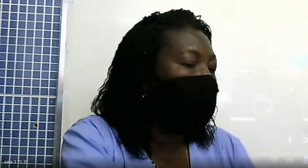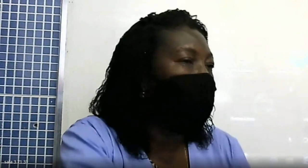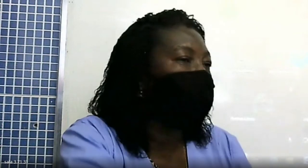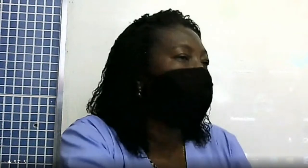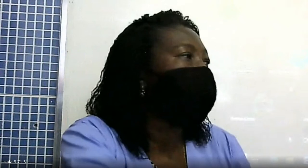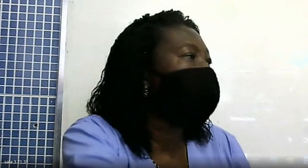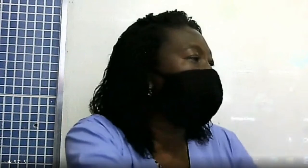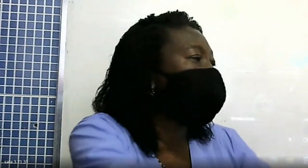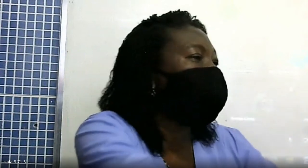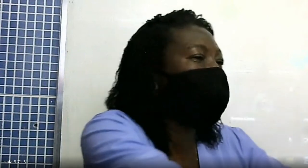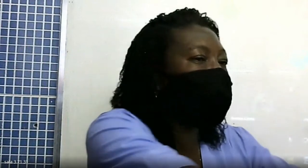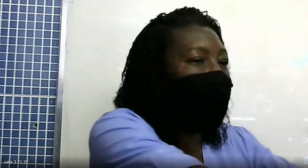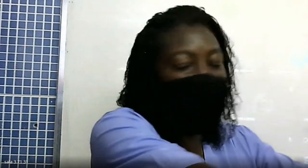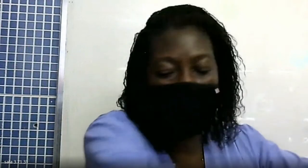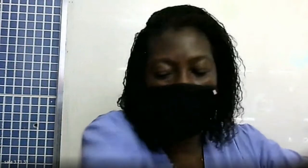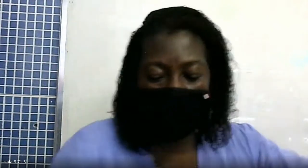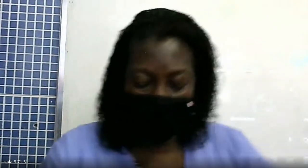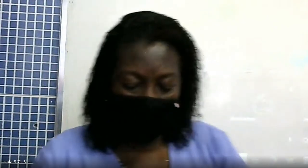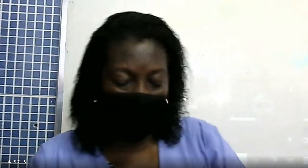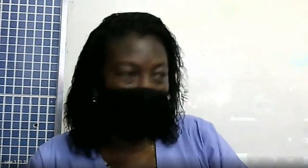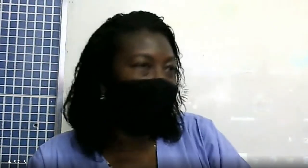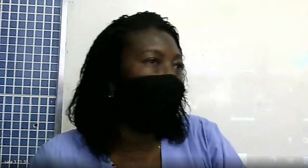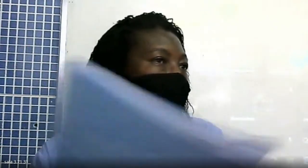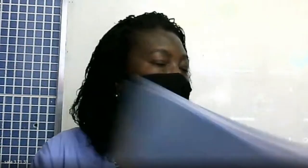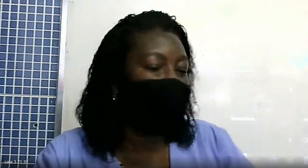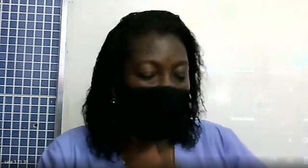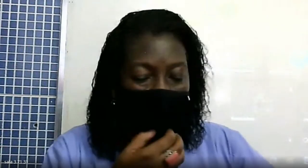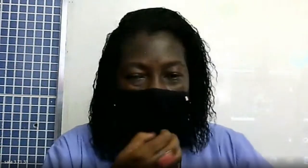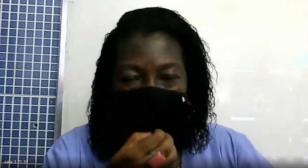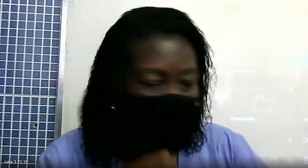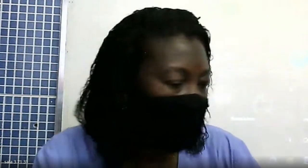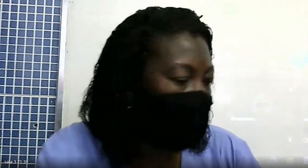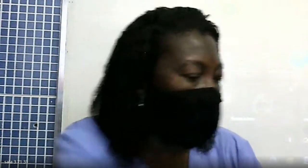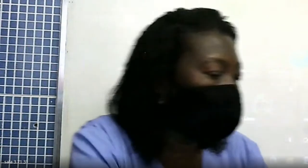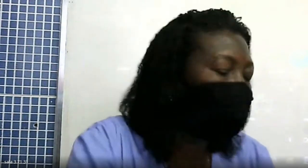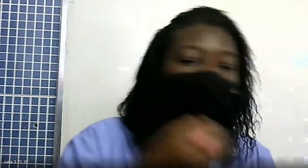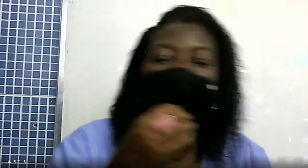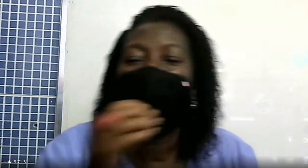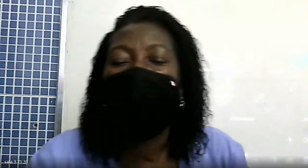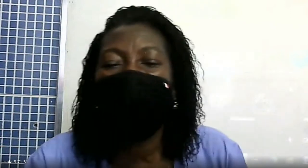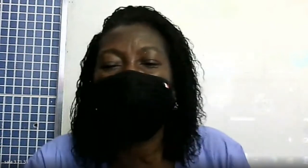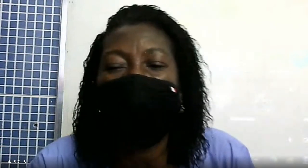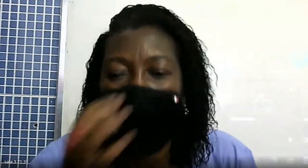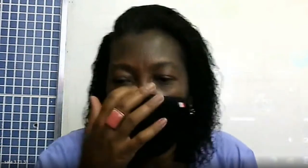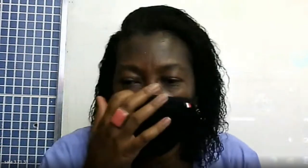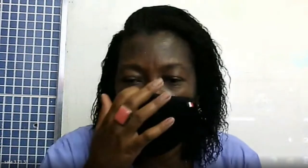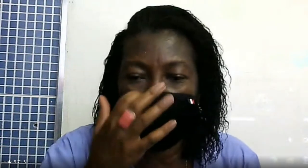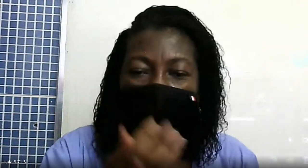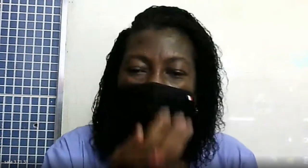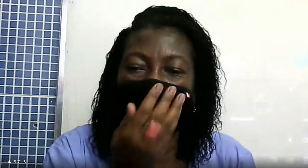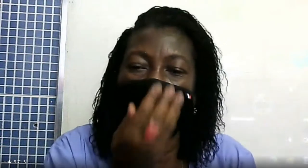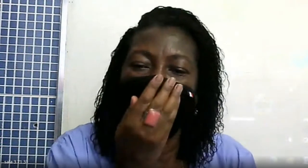Entrega provas e boletins do pessoal, fazendo favor. Já tá grampeadinho aí, tá bom? Beijo para todos,